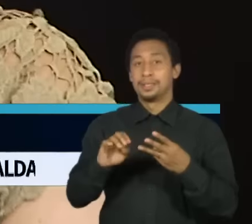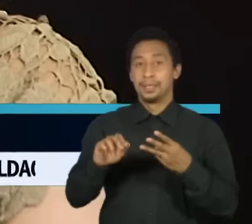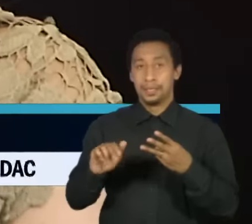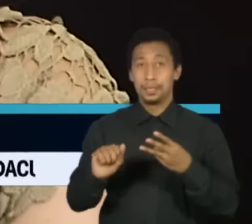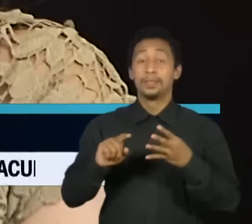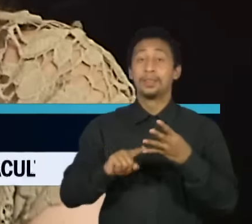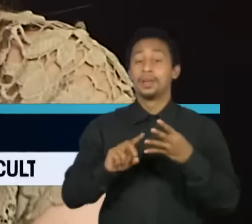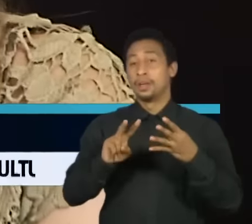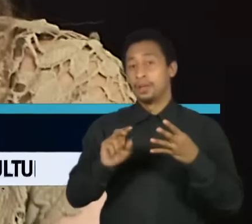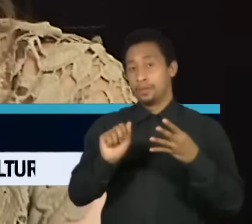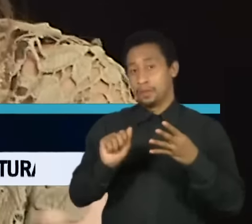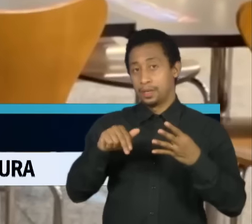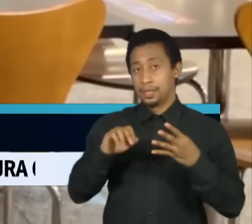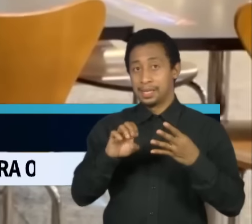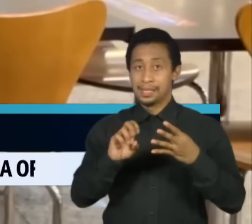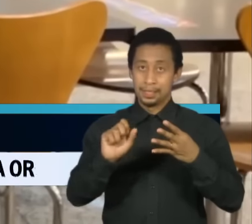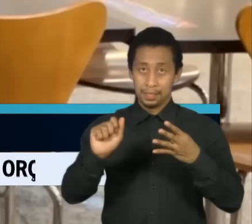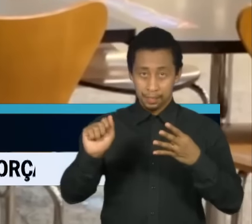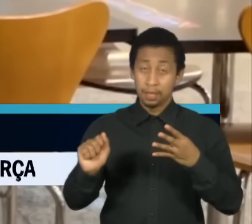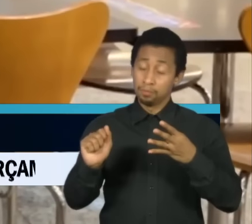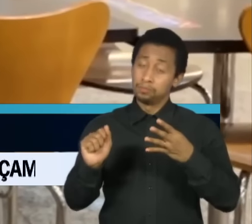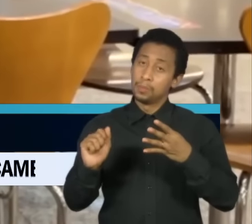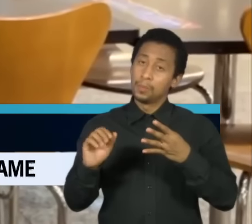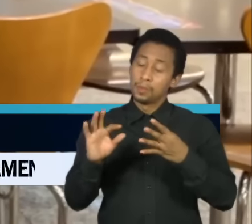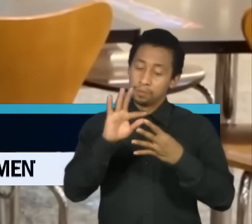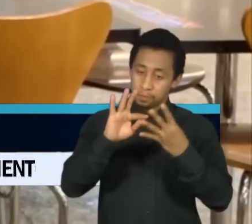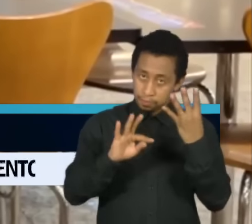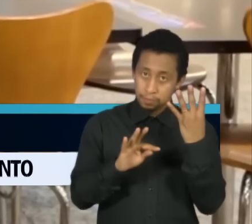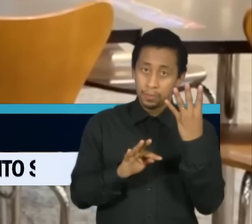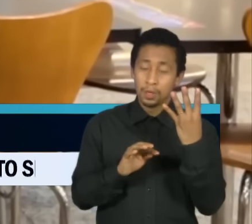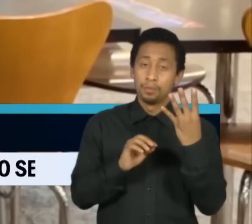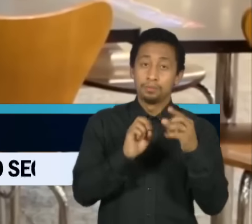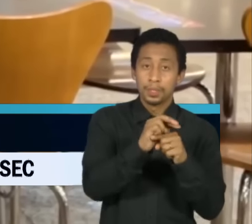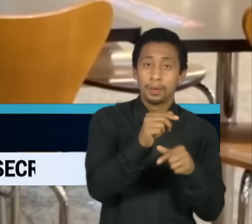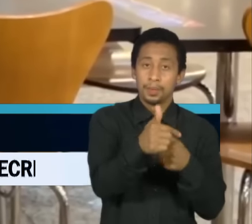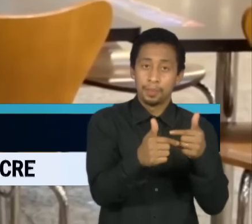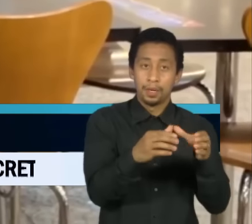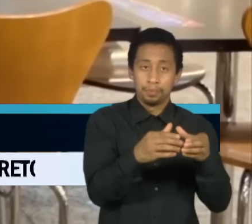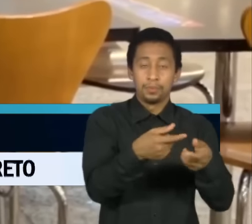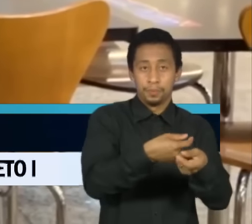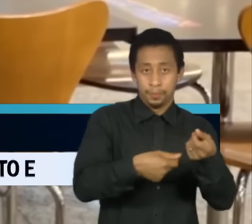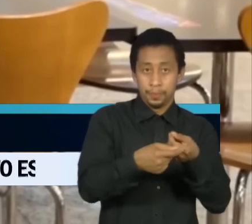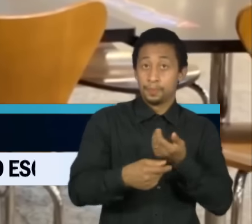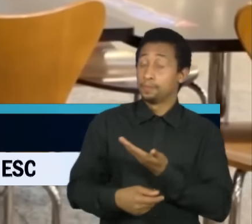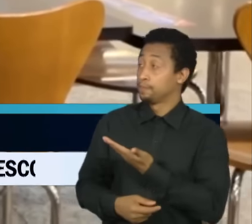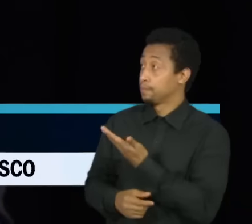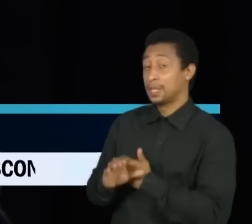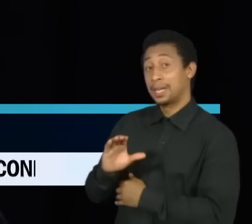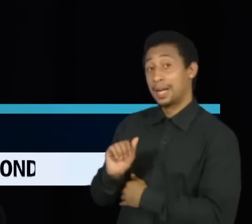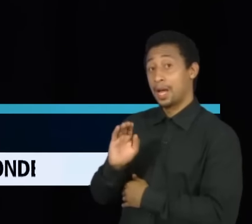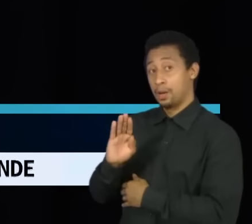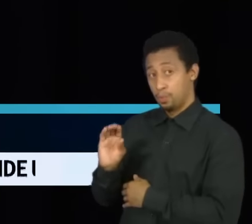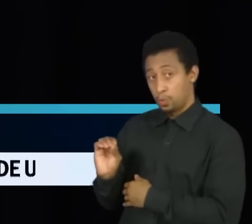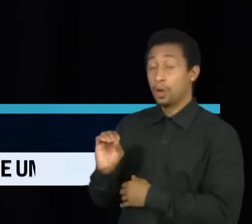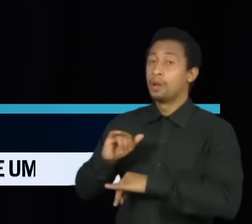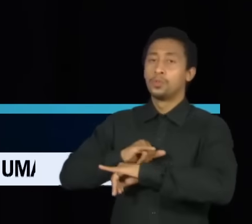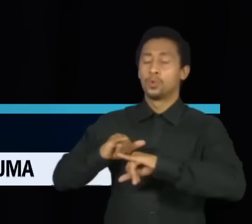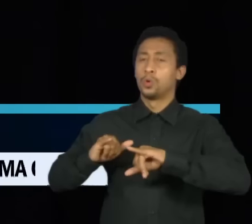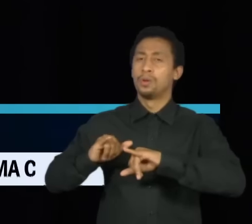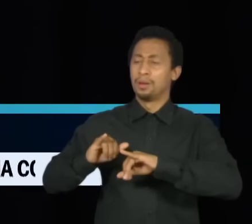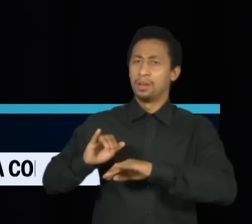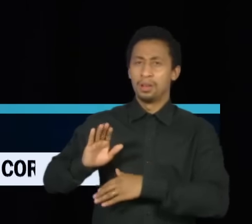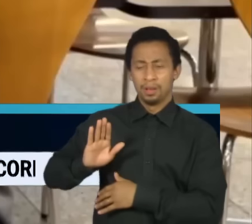tributarista Vanessa Raal Canado. Cabo Daciolo, do PMB, anunciou a desistência da pré-candidatura à presidência e declarou apoio